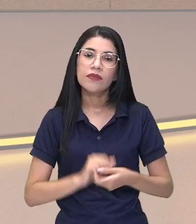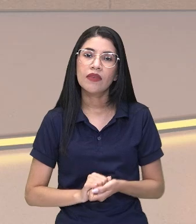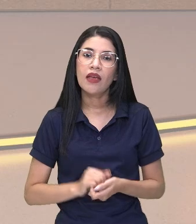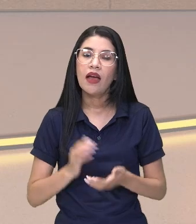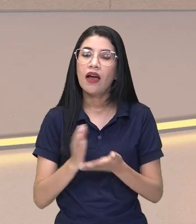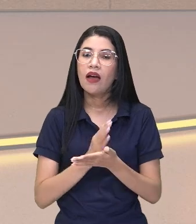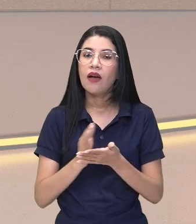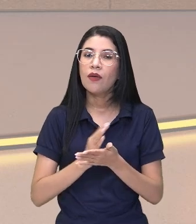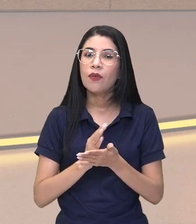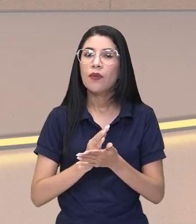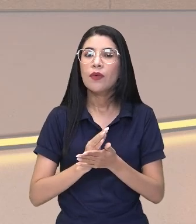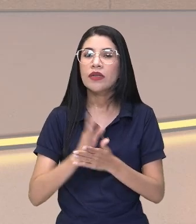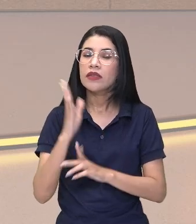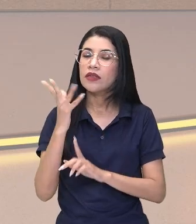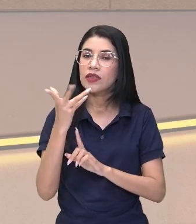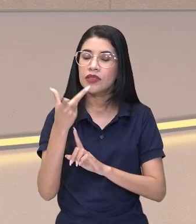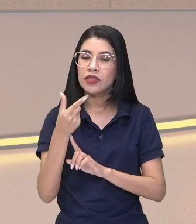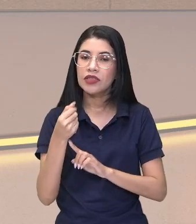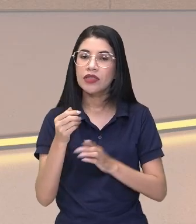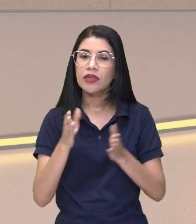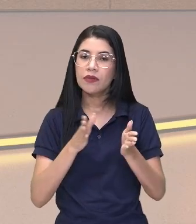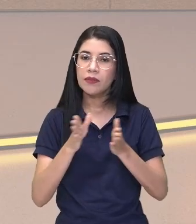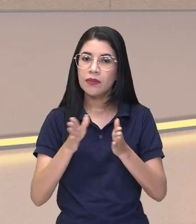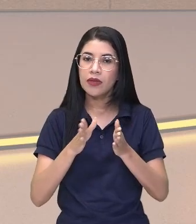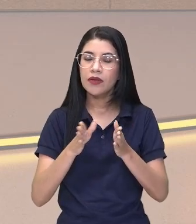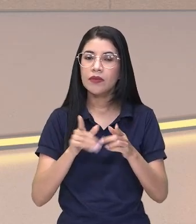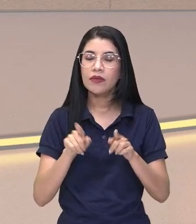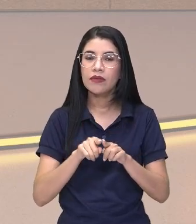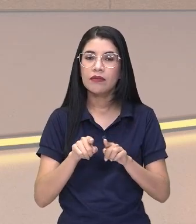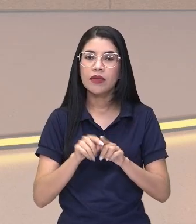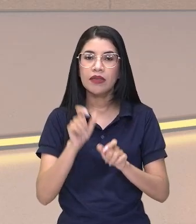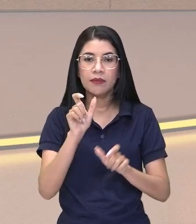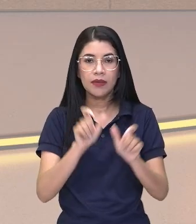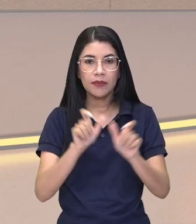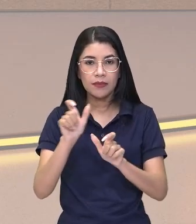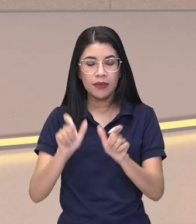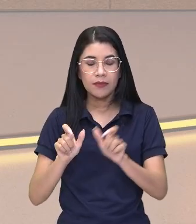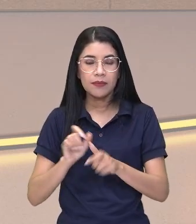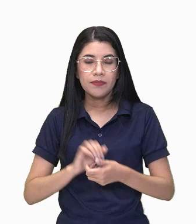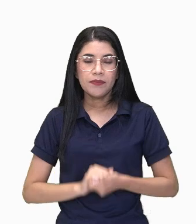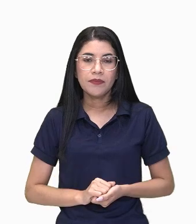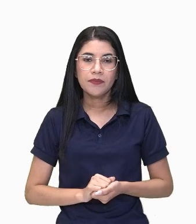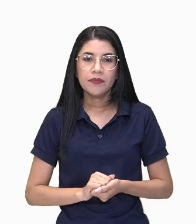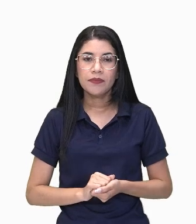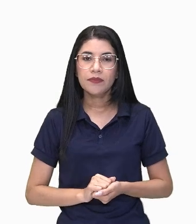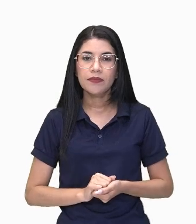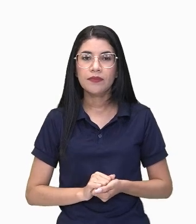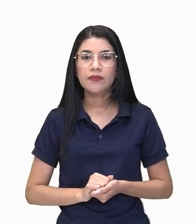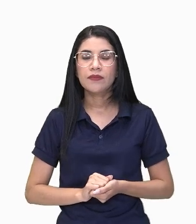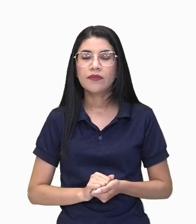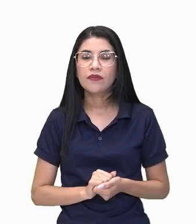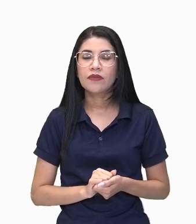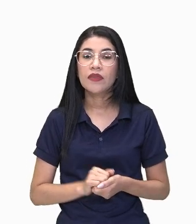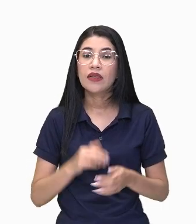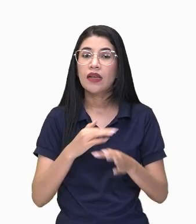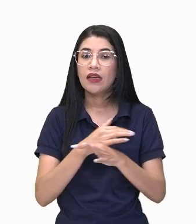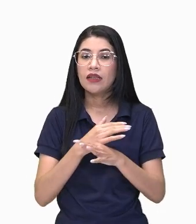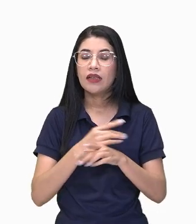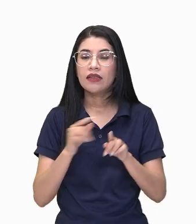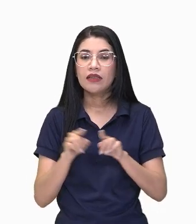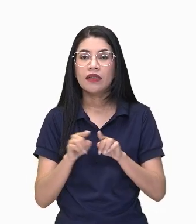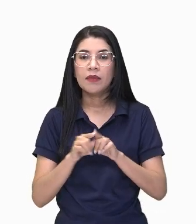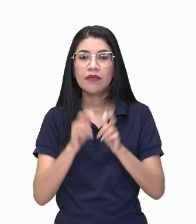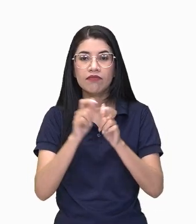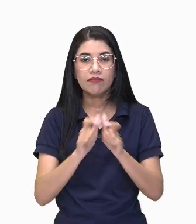alguns pintores, de algumas pessoas que trabalham, então, nesse período, então, com as artes. Continuemos. As cidades enriqueceram